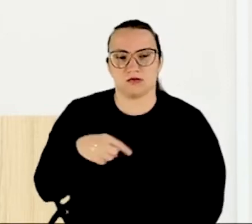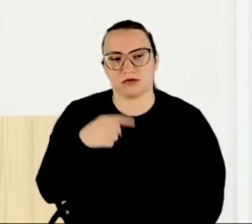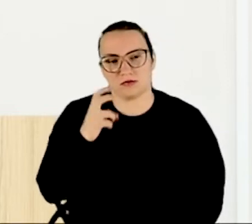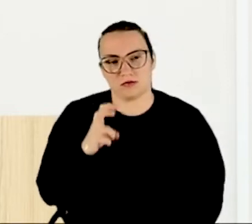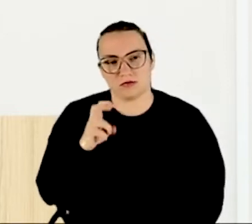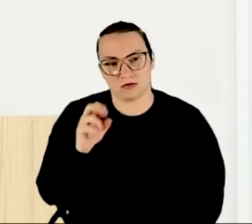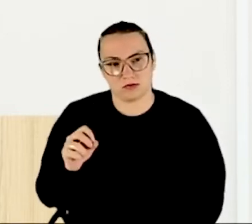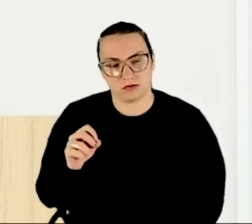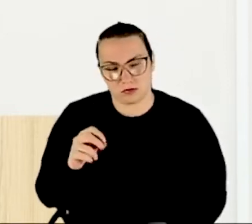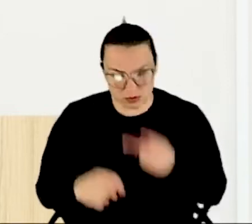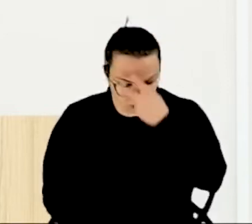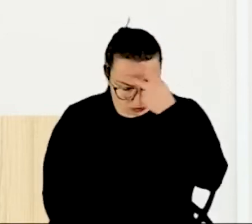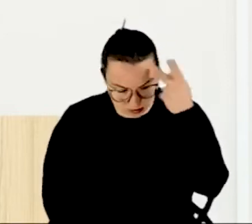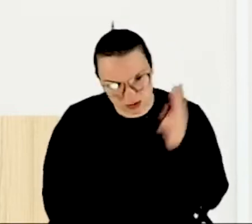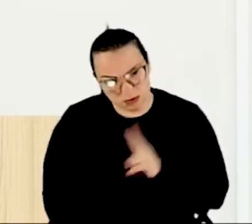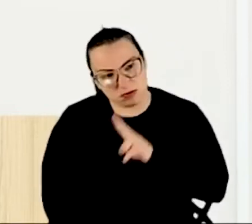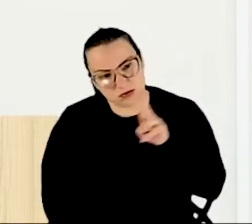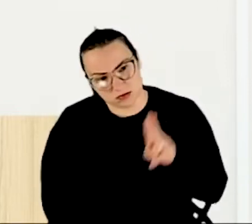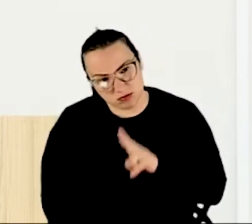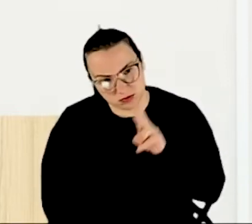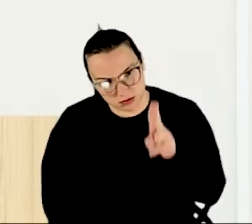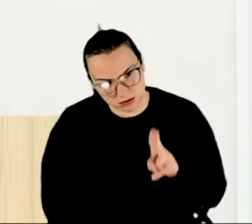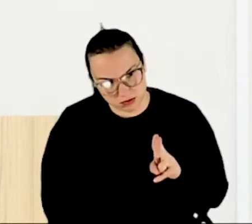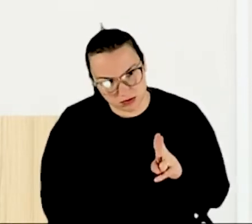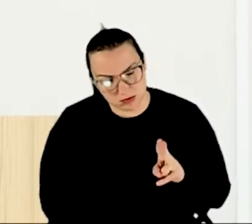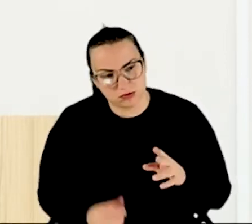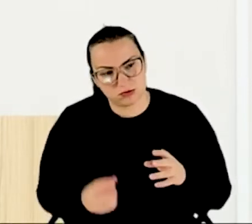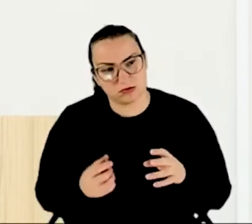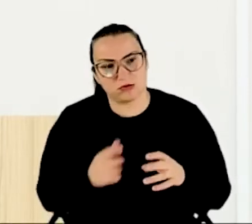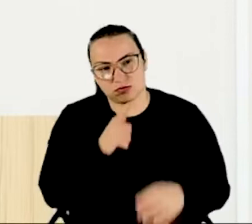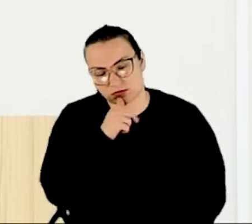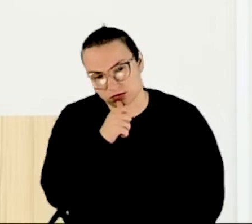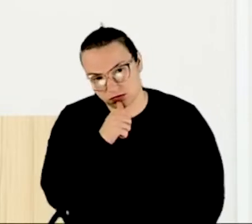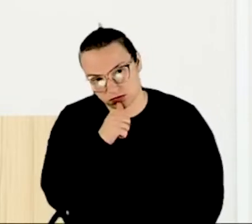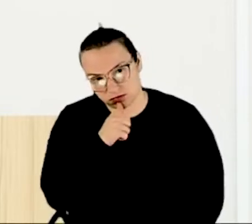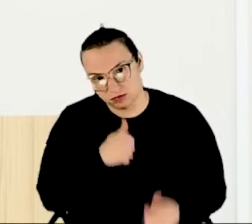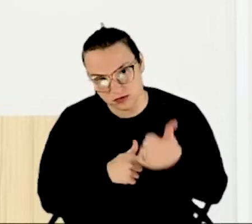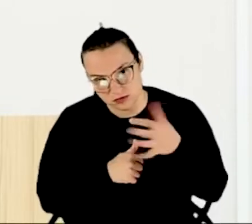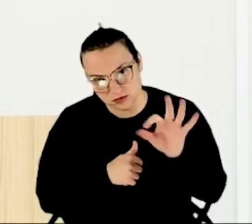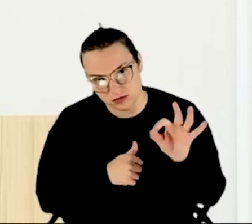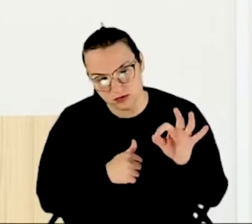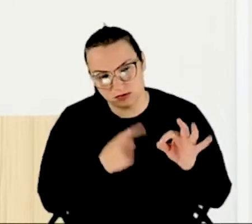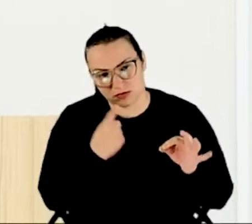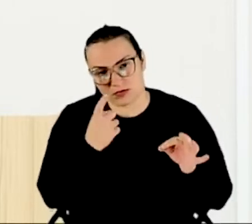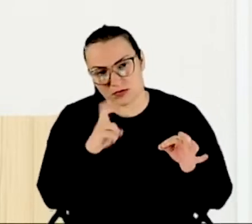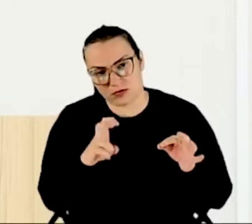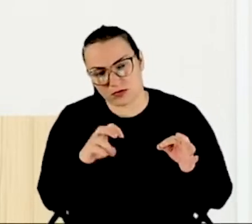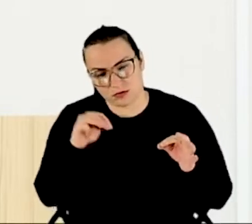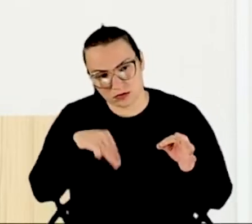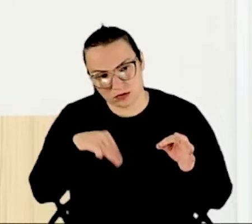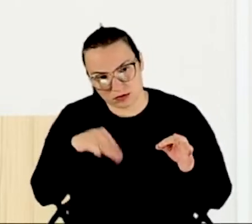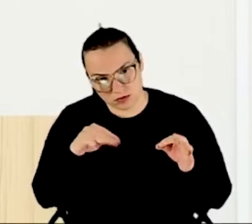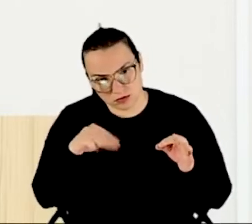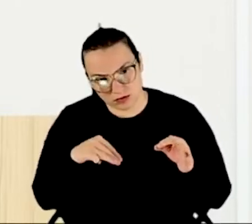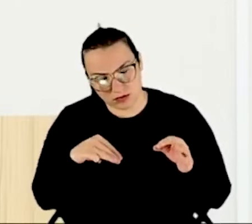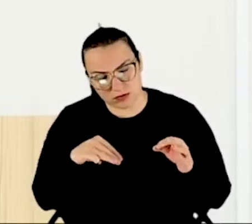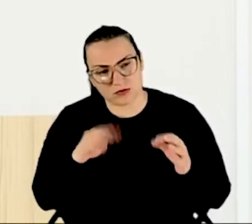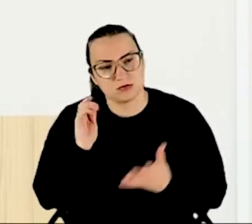R$208,50. A pessoa que vai usar, que vai gastar, né, a água de 10 a 15 metros cúbicos, ela vai passar a